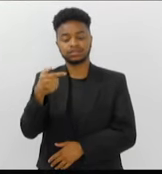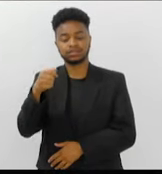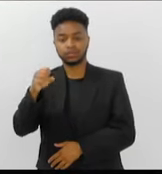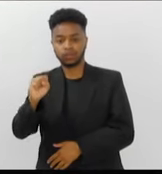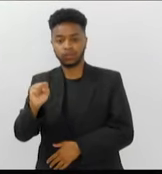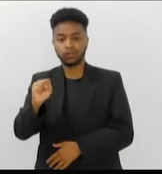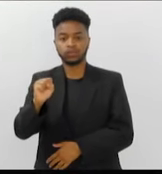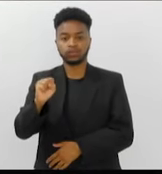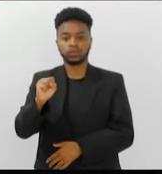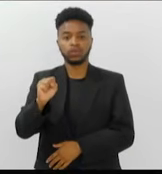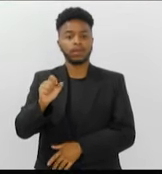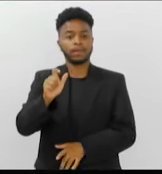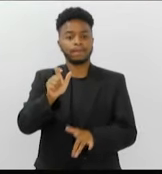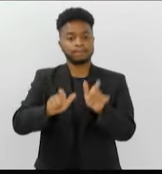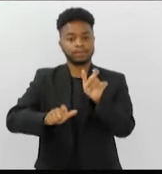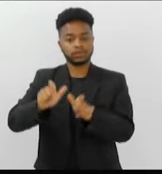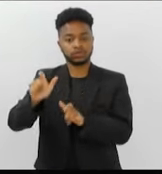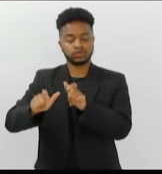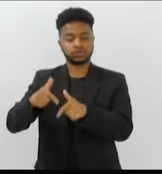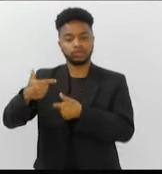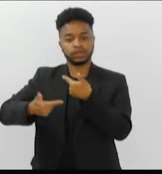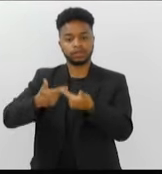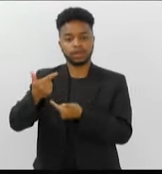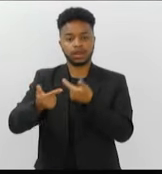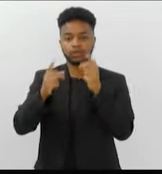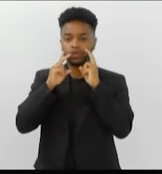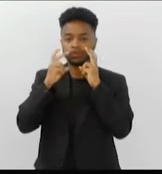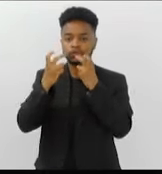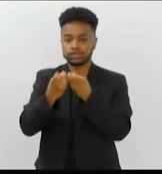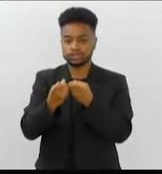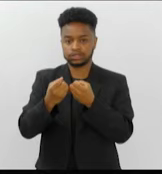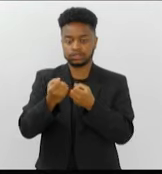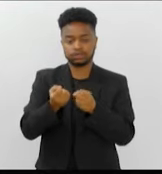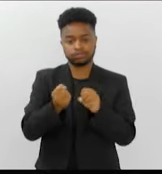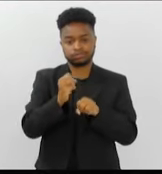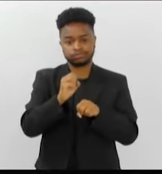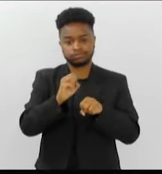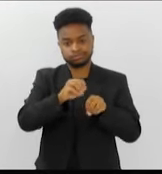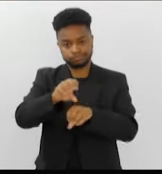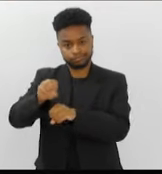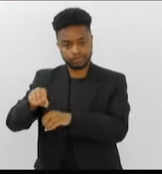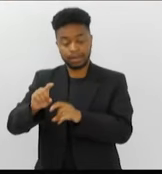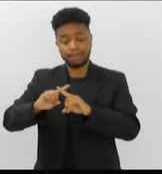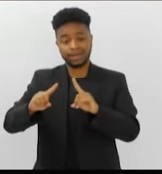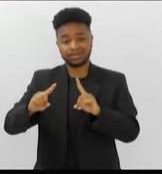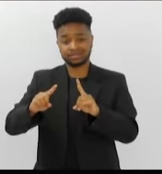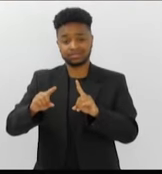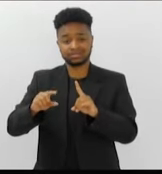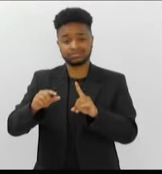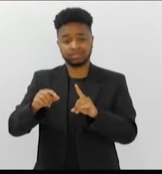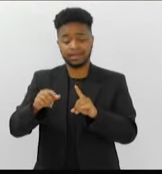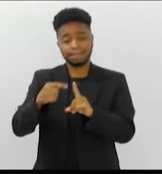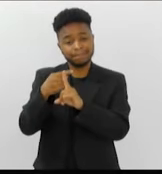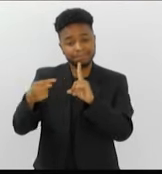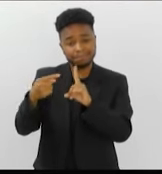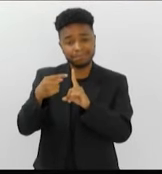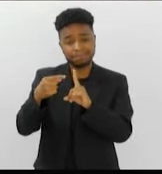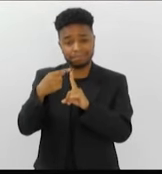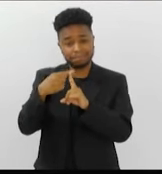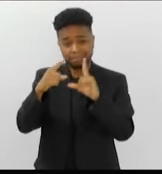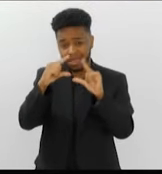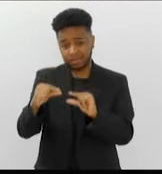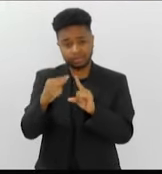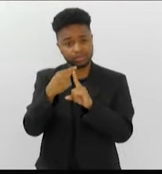178 oficineiros. E nós vamos comprovar que nem a metade deles trabalham e cumprem as